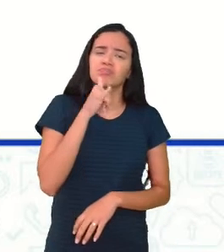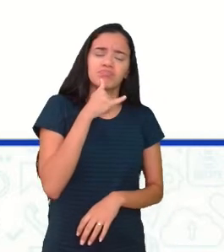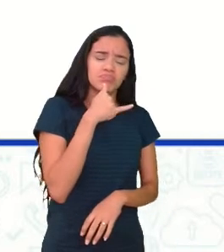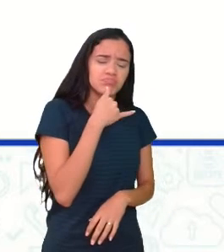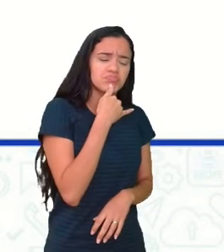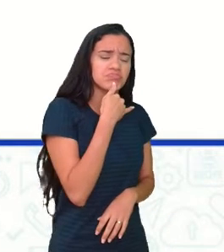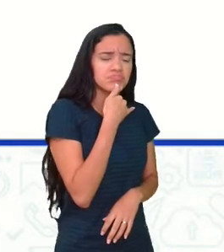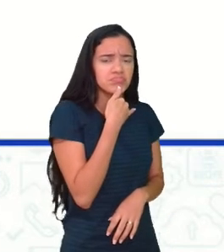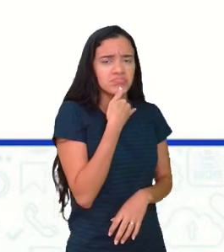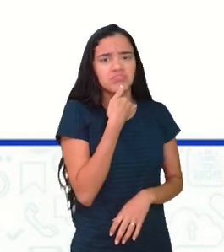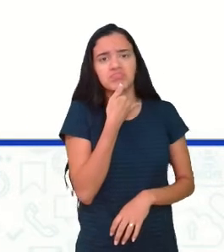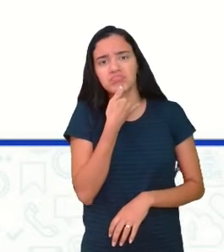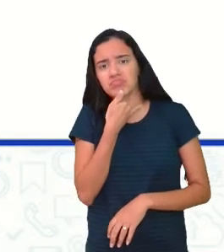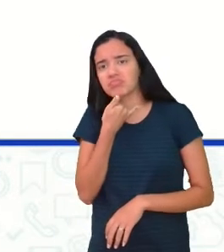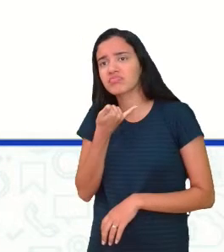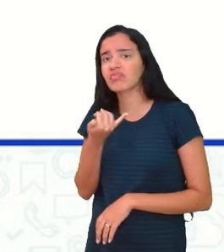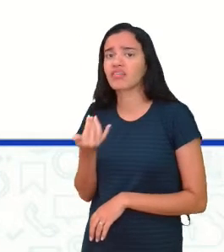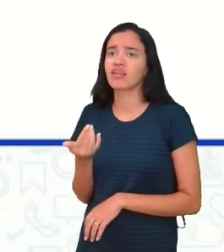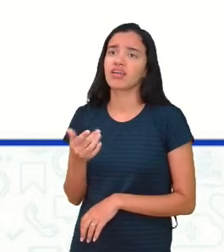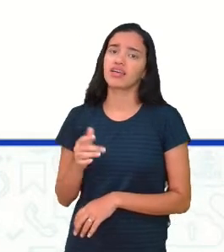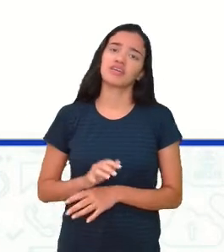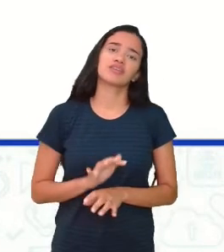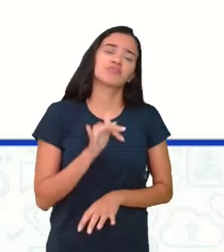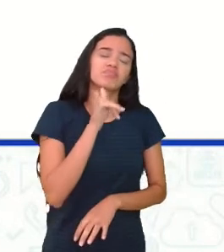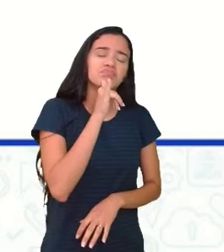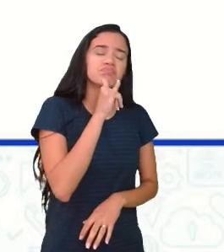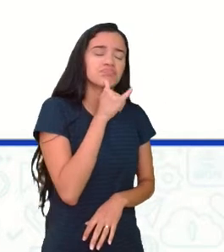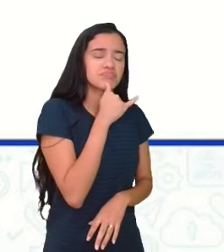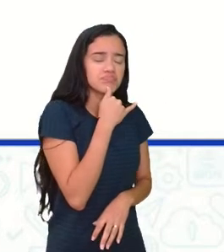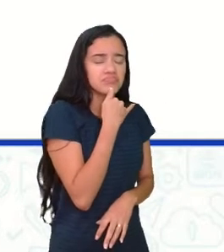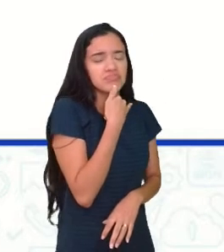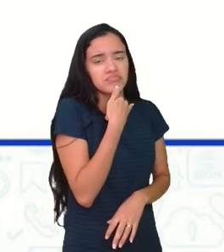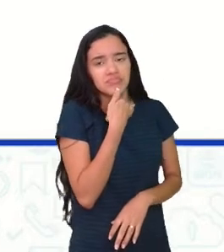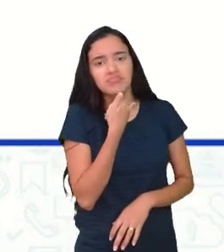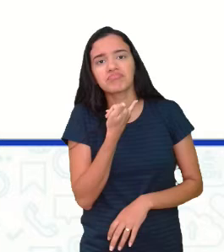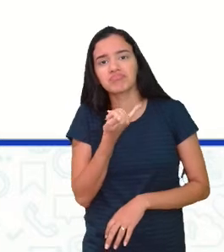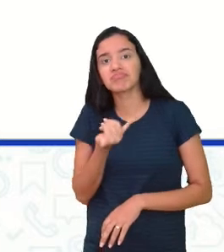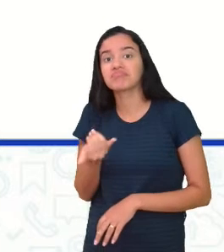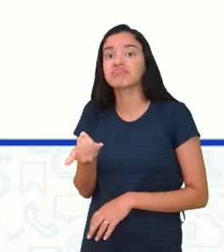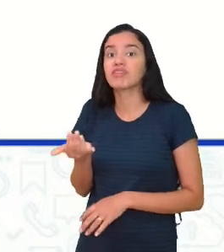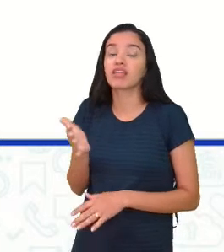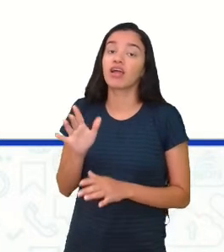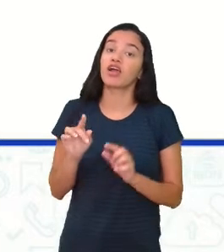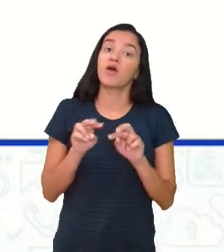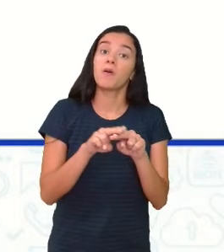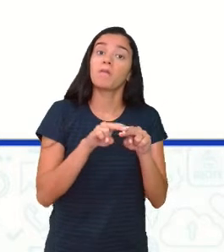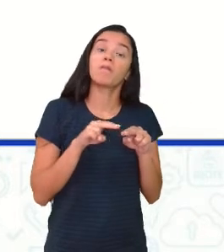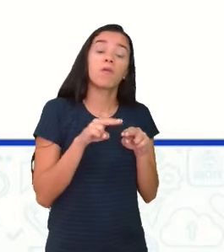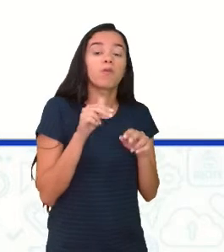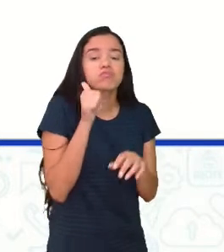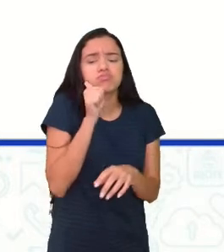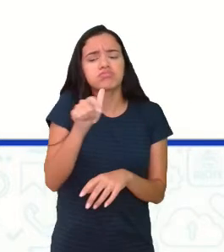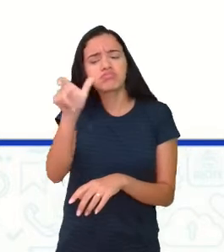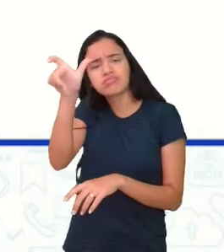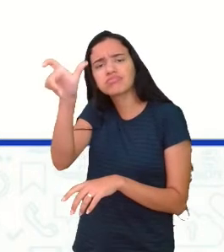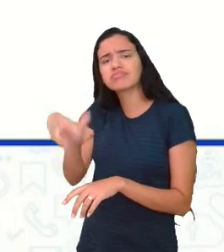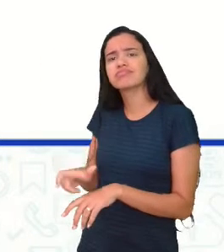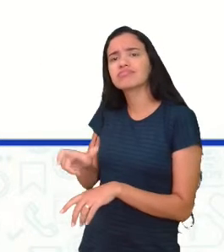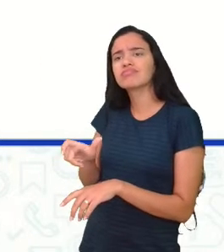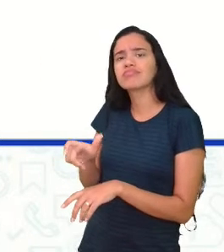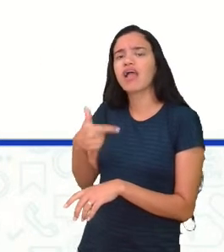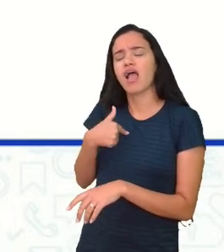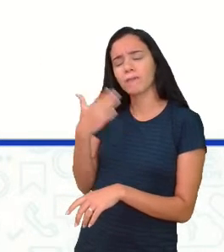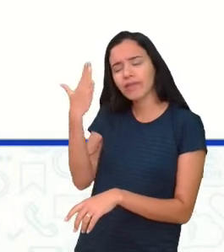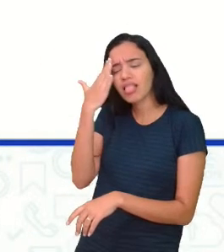que pena, que pena. Pois só